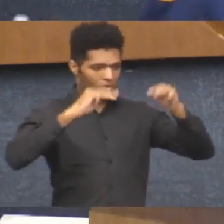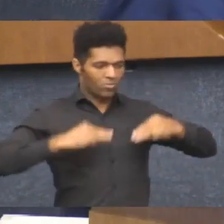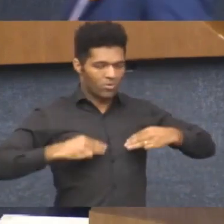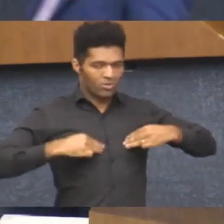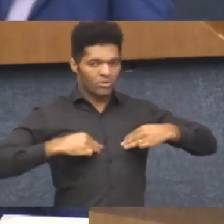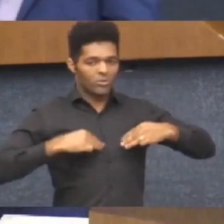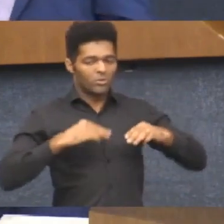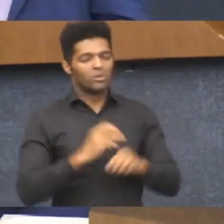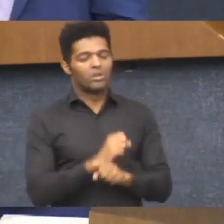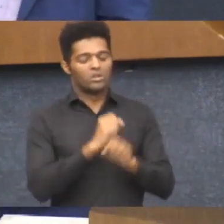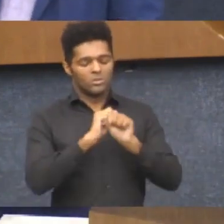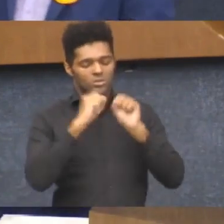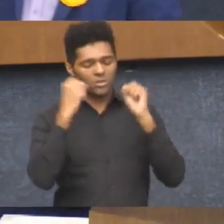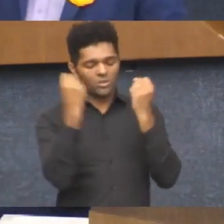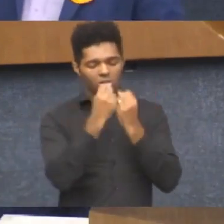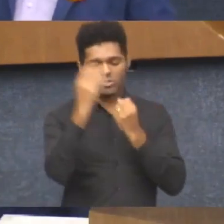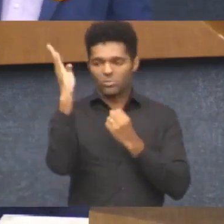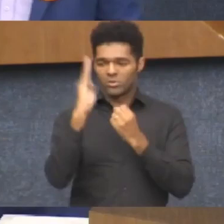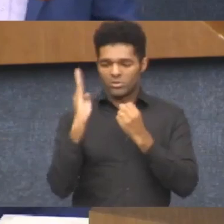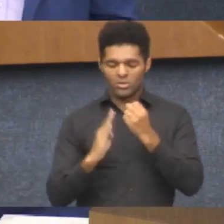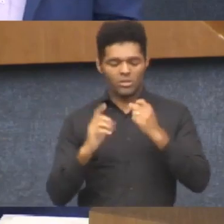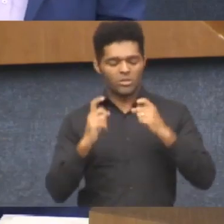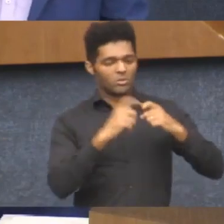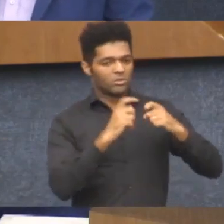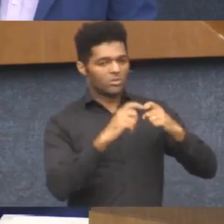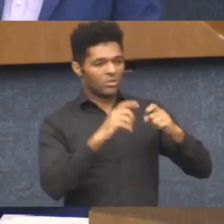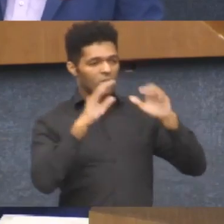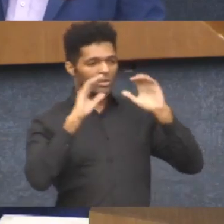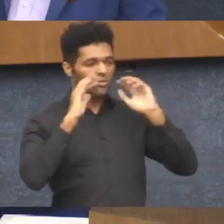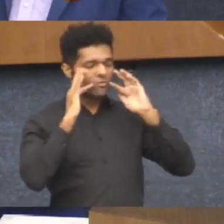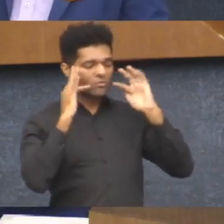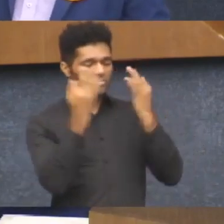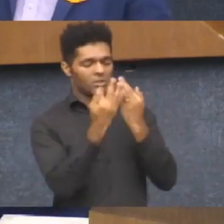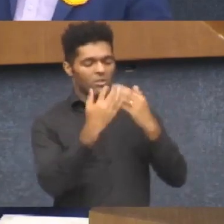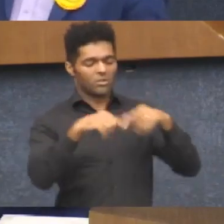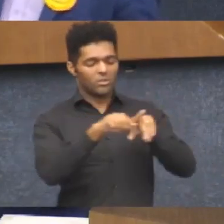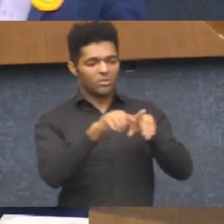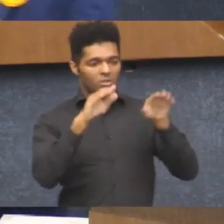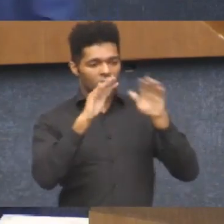mérito à Sociedade Brasileira de Medicina de Família e Comunidade.